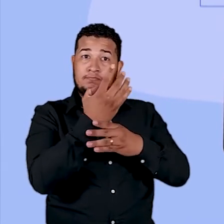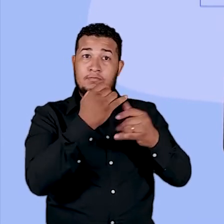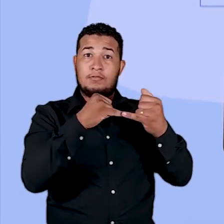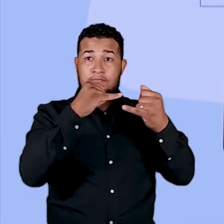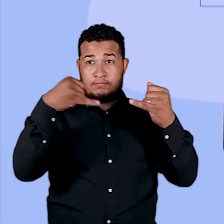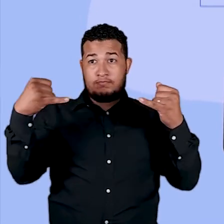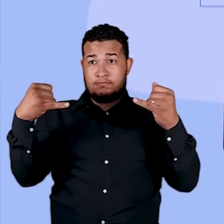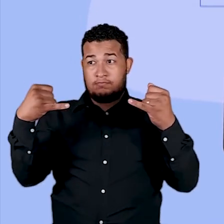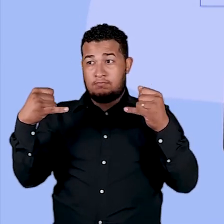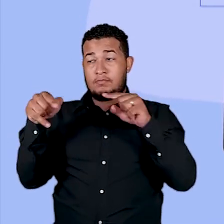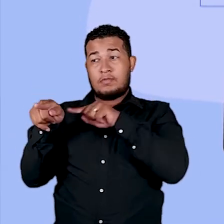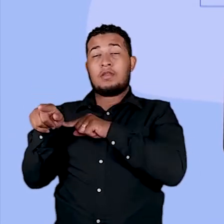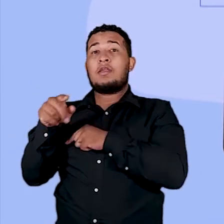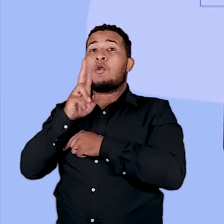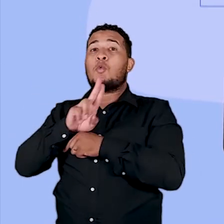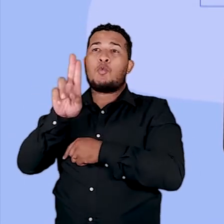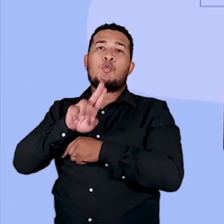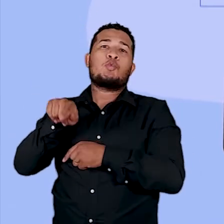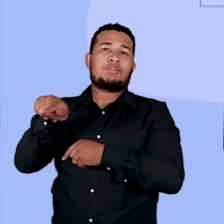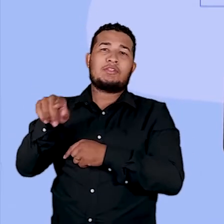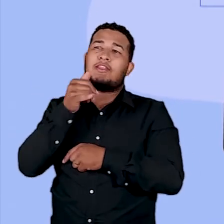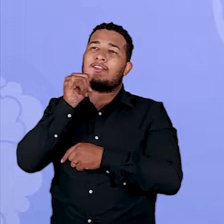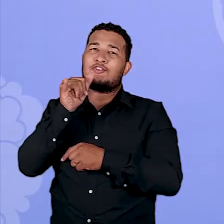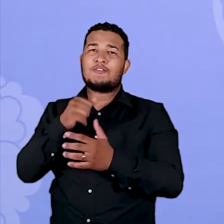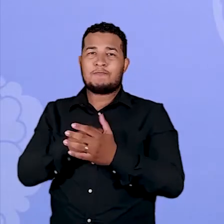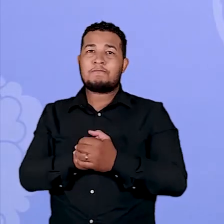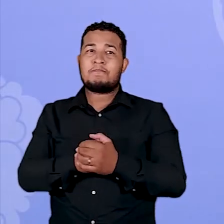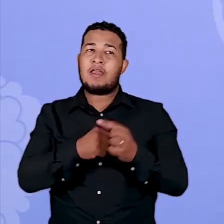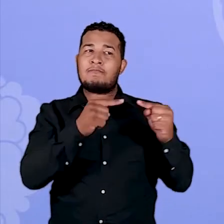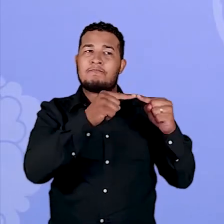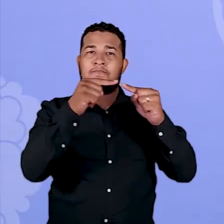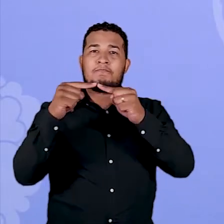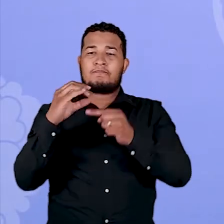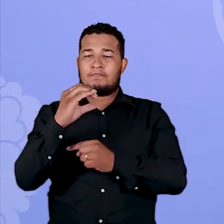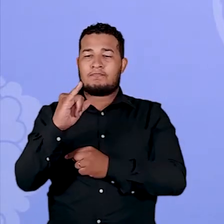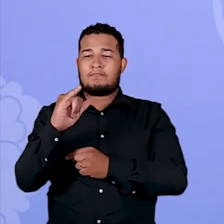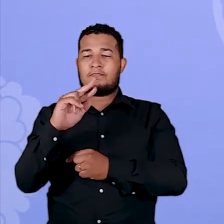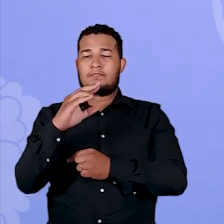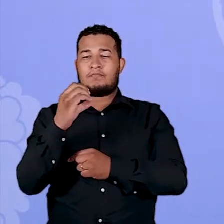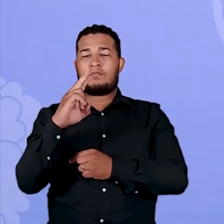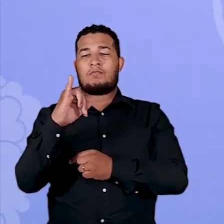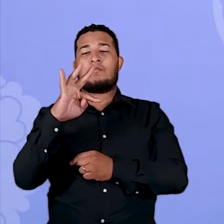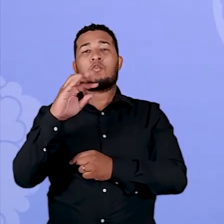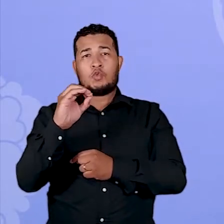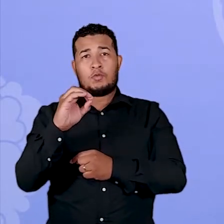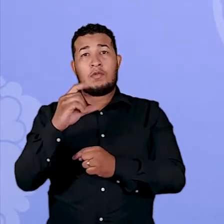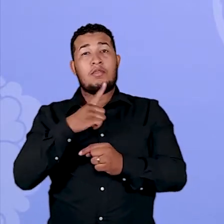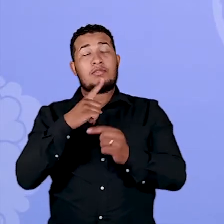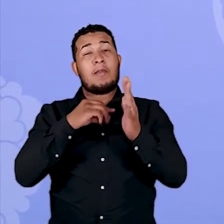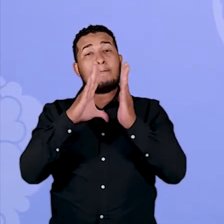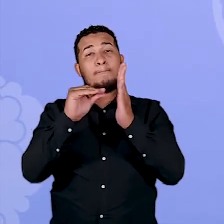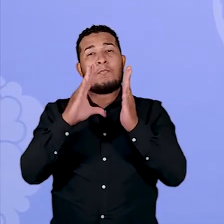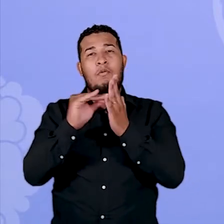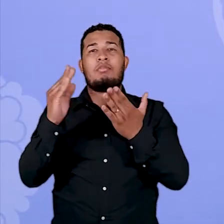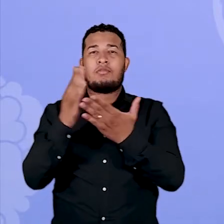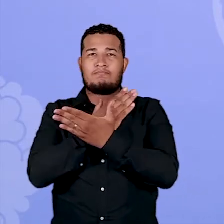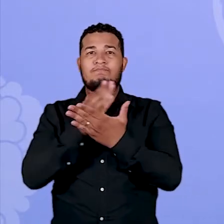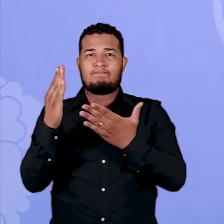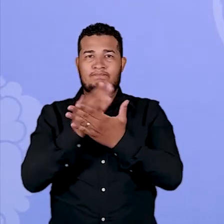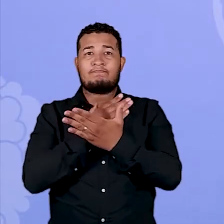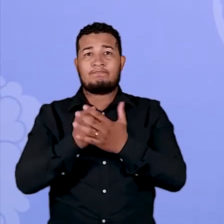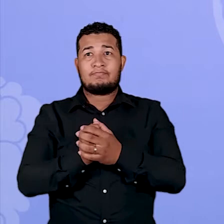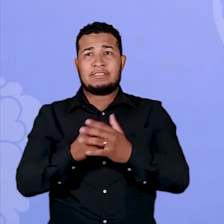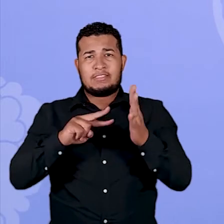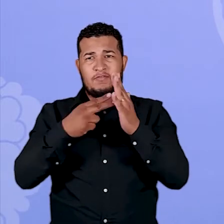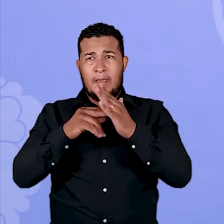o condutor e aquilo que consome a nossa carga. Então essa é a nossa ideia de circuito. Existem alguns modelos de circuitos. O